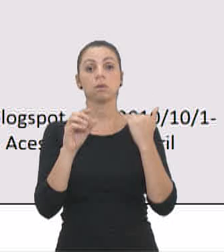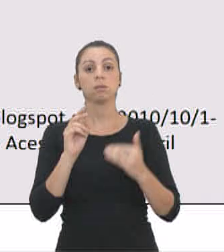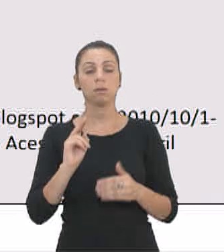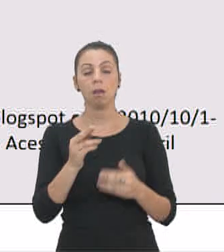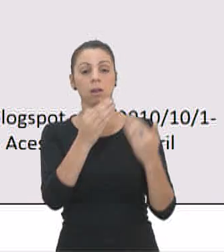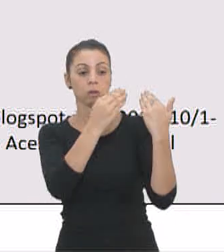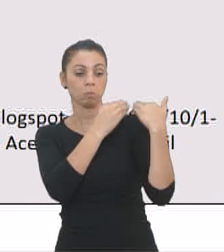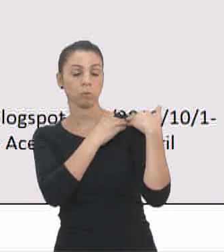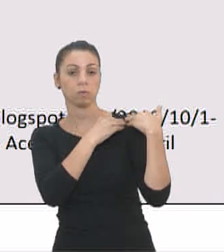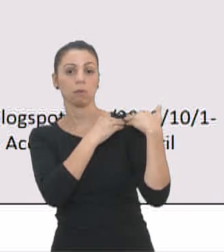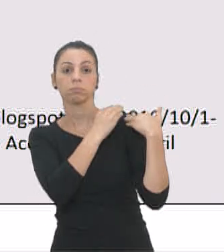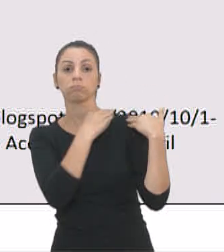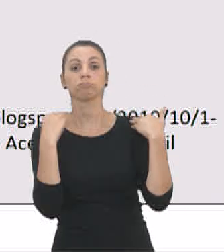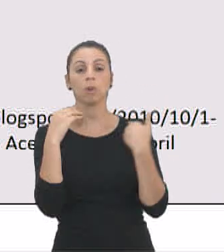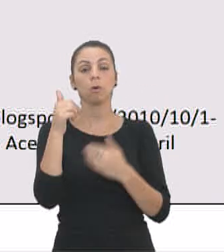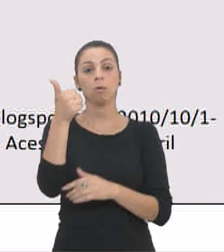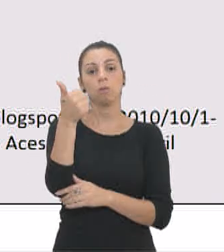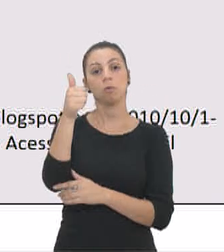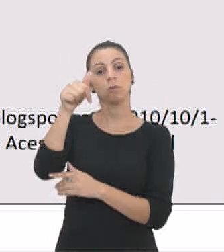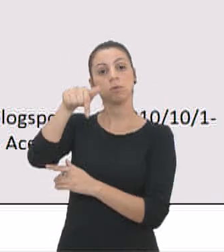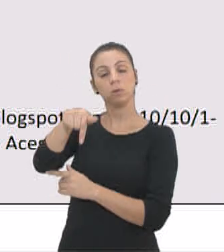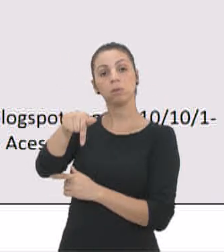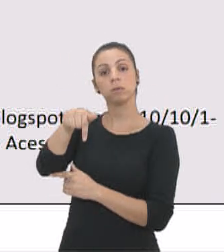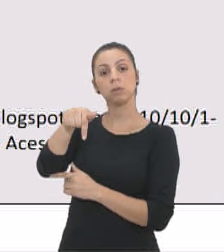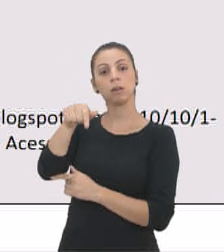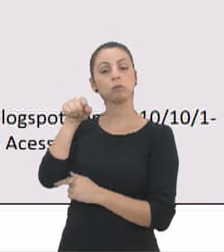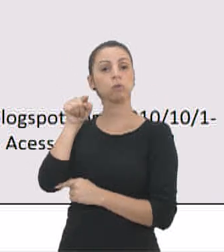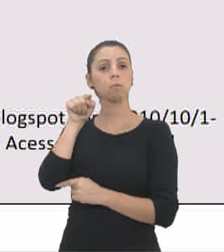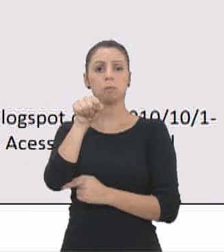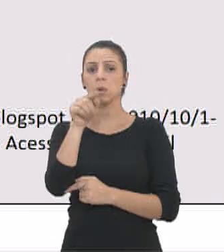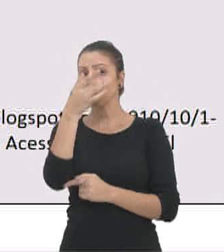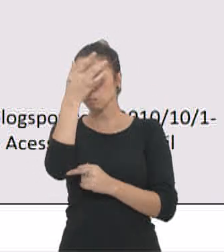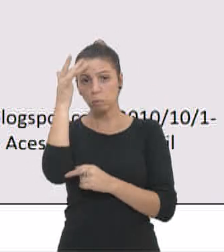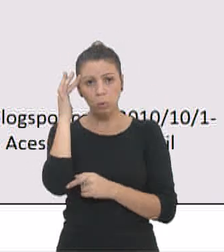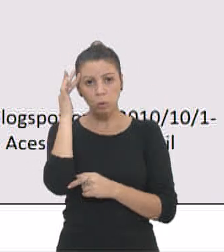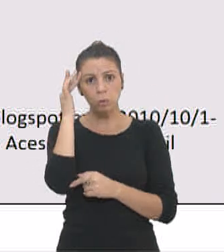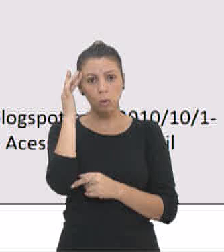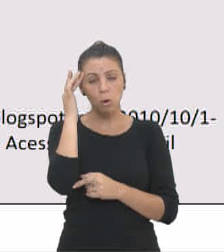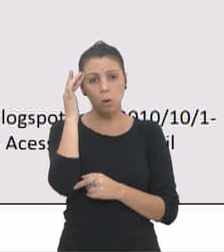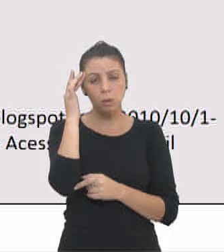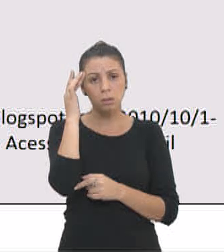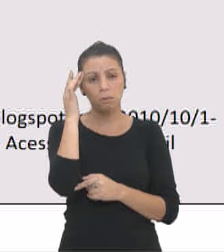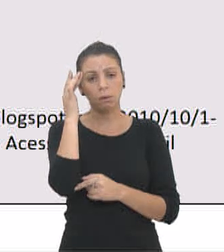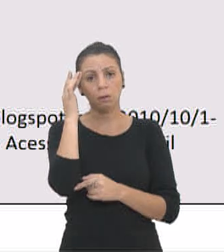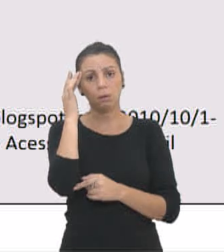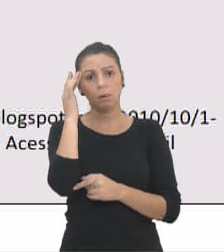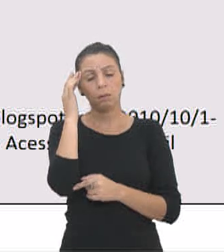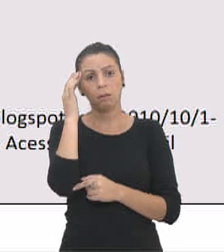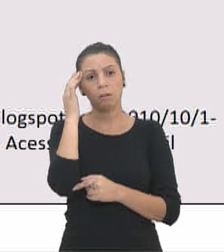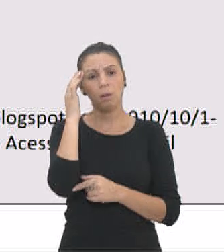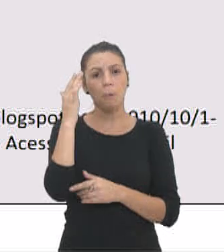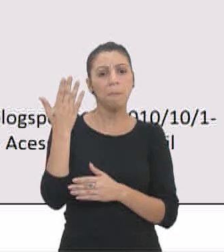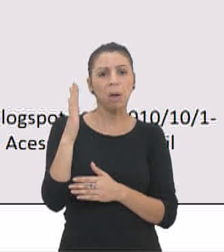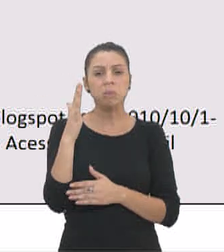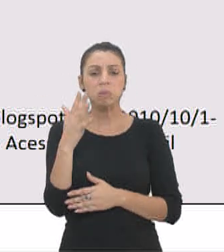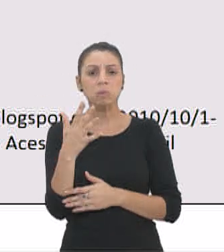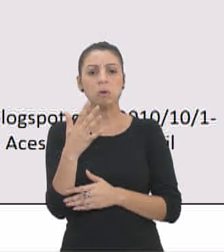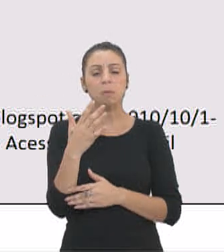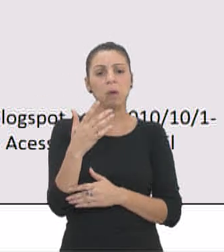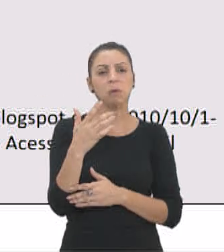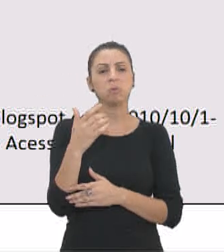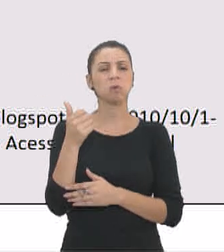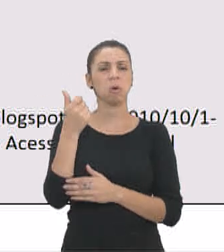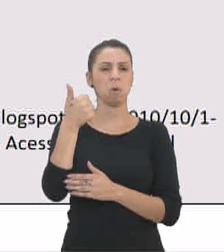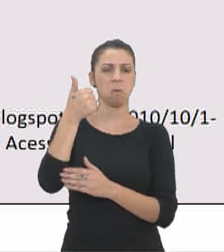na guilhotina de 17 mil pessoas em 14 meses. Então, um pouquinho mais de um ano, 17 mil pessoas são mortas pela guilhotina acusados